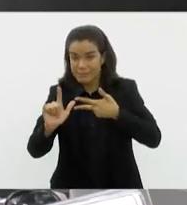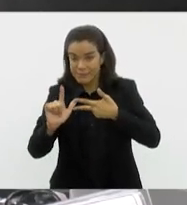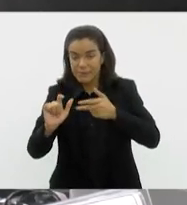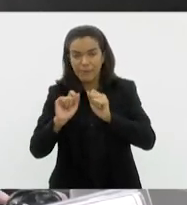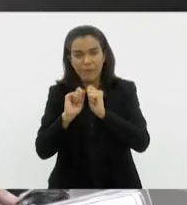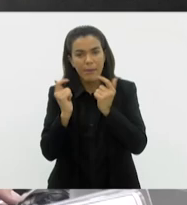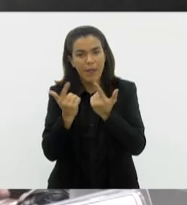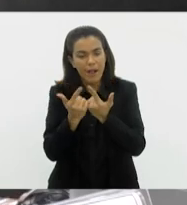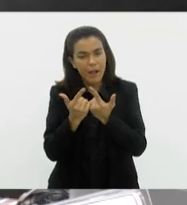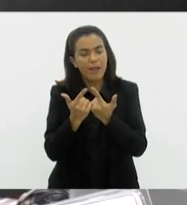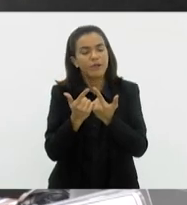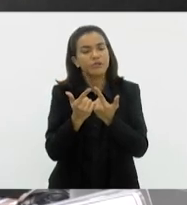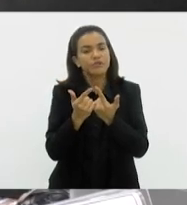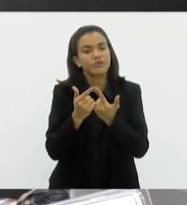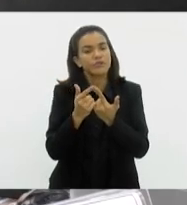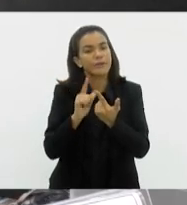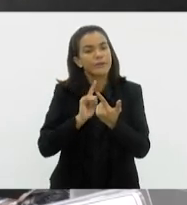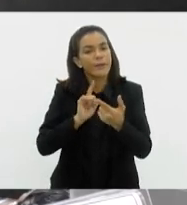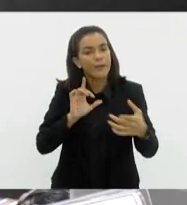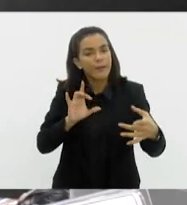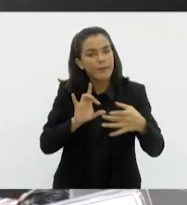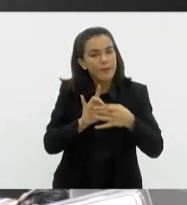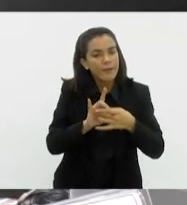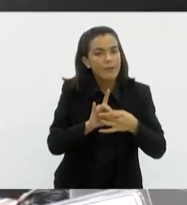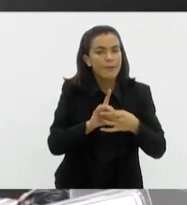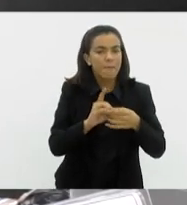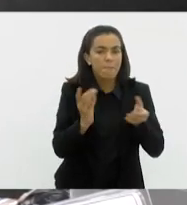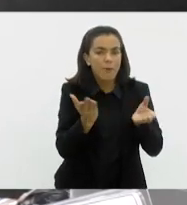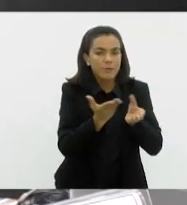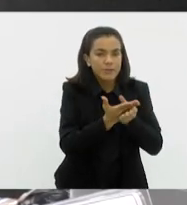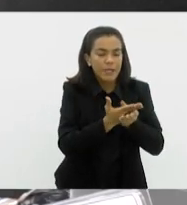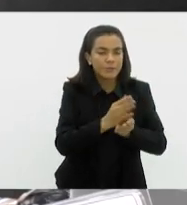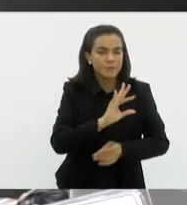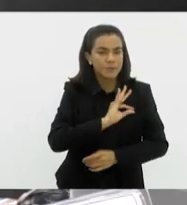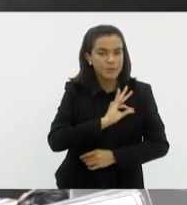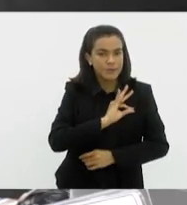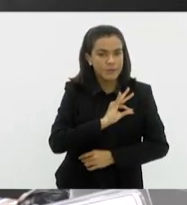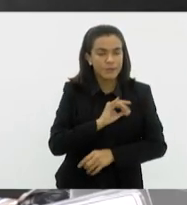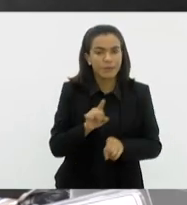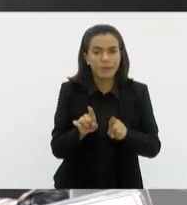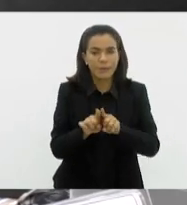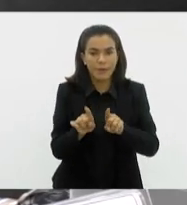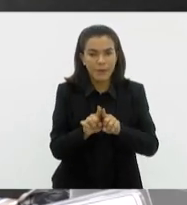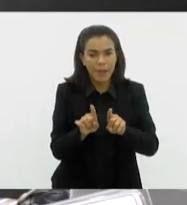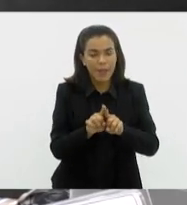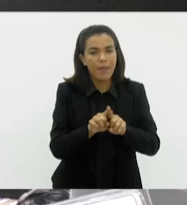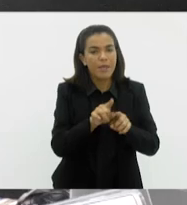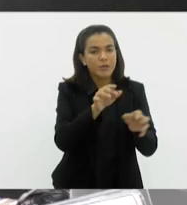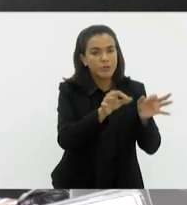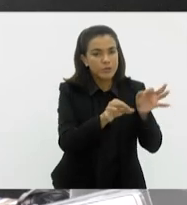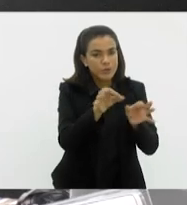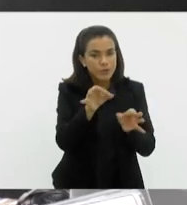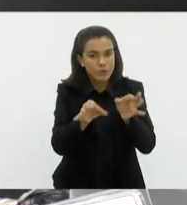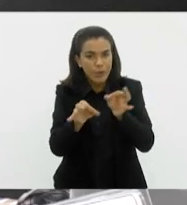casos que envolvem o inquérito policial, que envolvem a própria tramitação processual